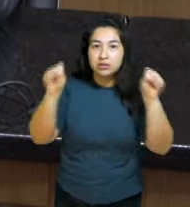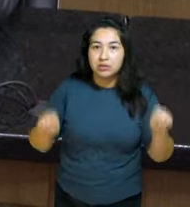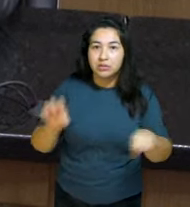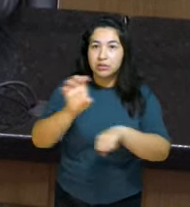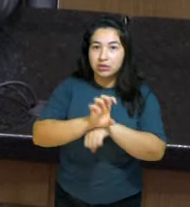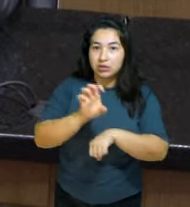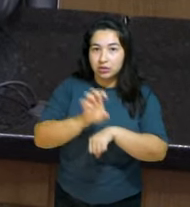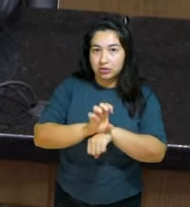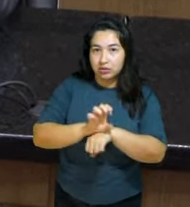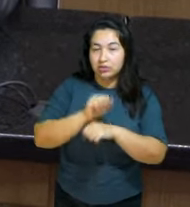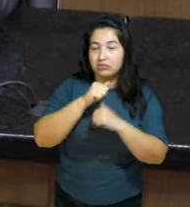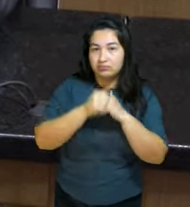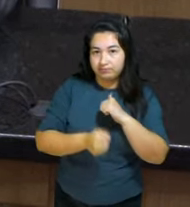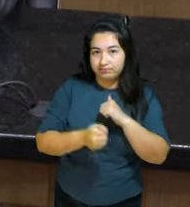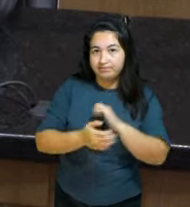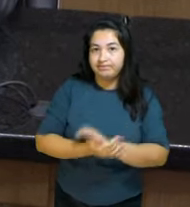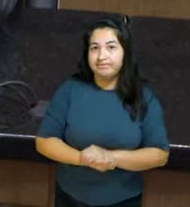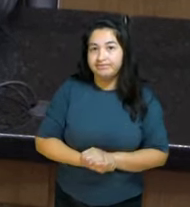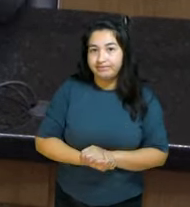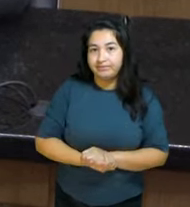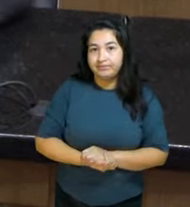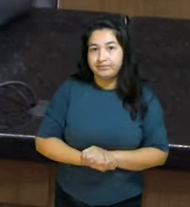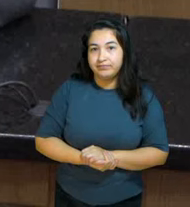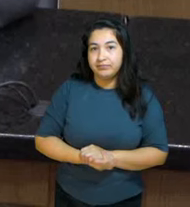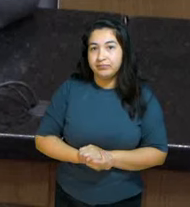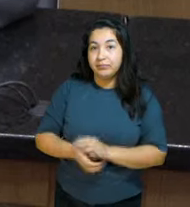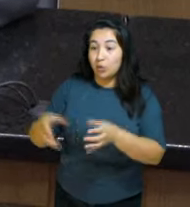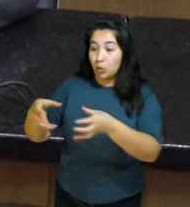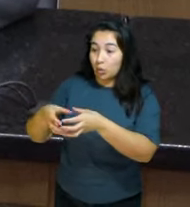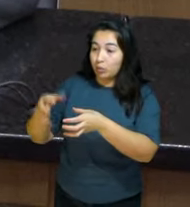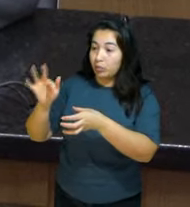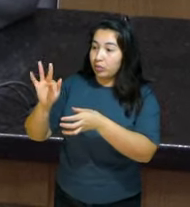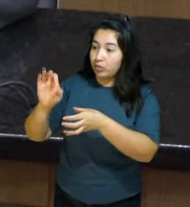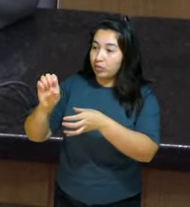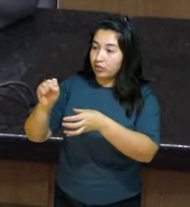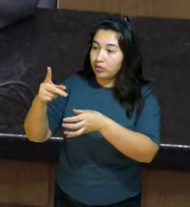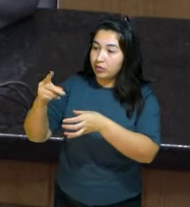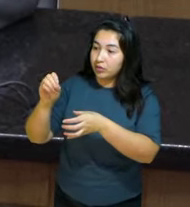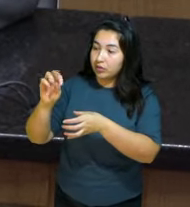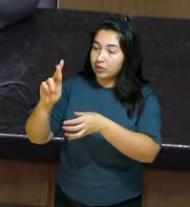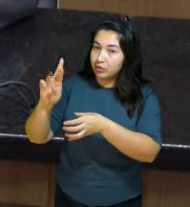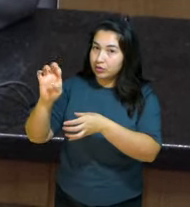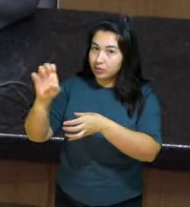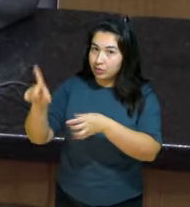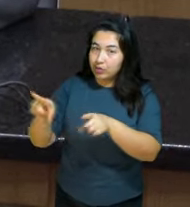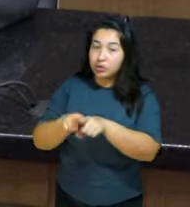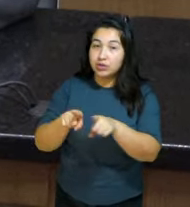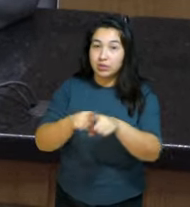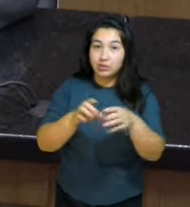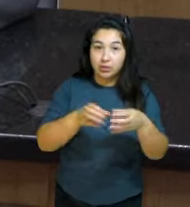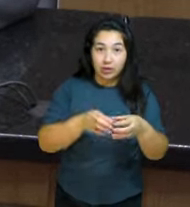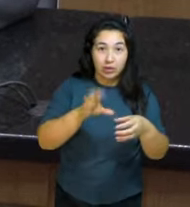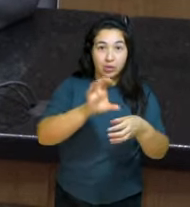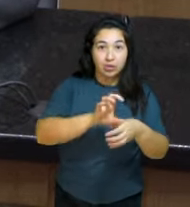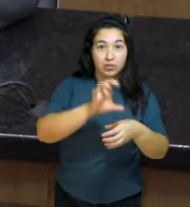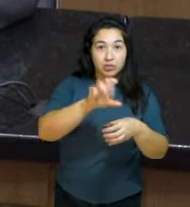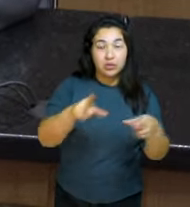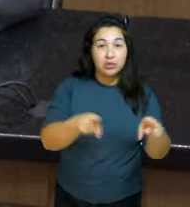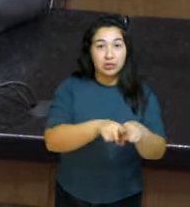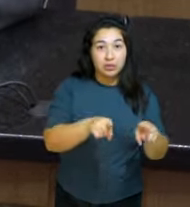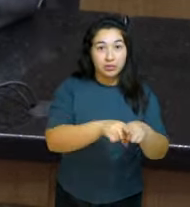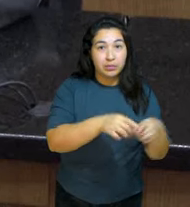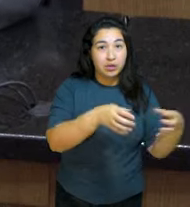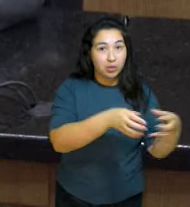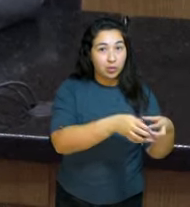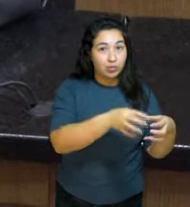esporte, composto pela FESPORT, composto pelo Conselho Estadual de Esportes e composto pelo Tribunal de